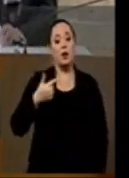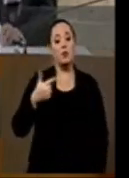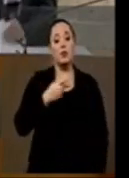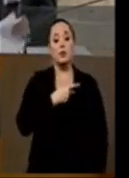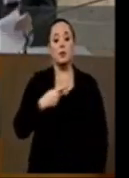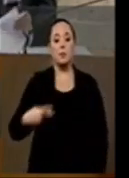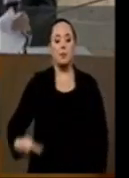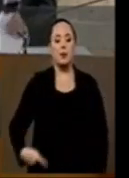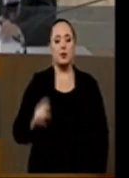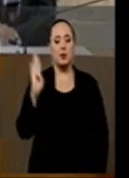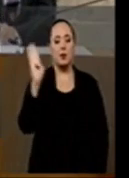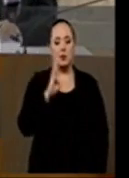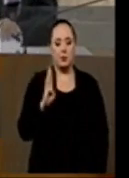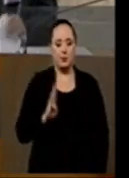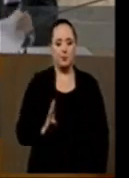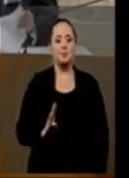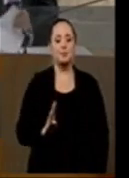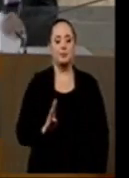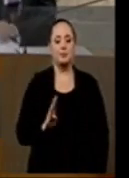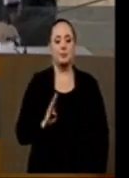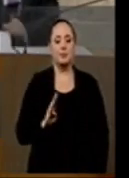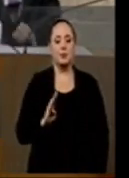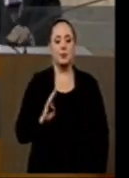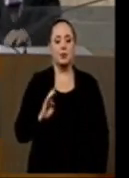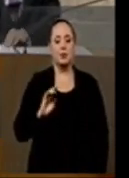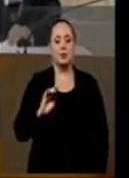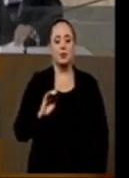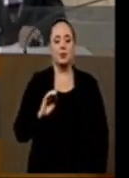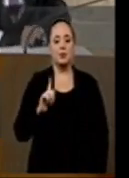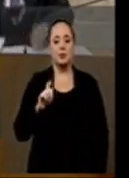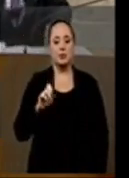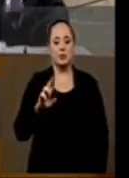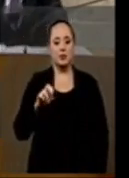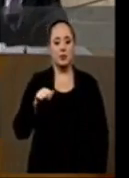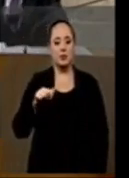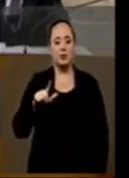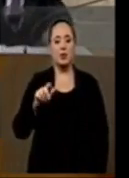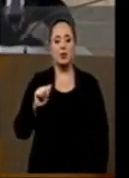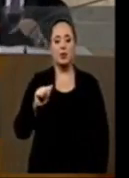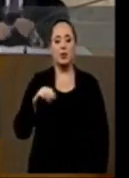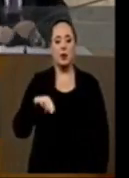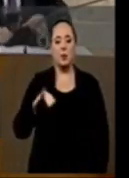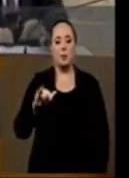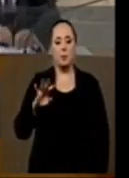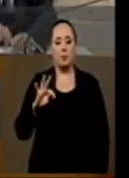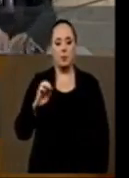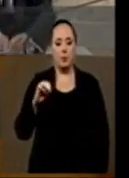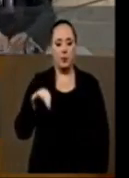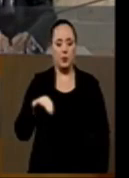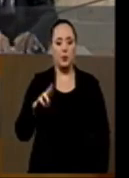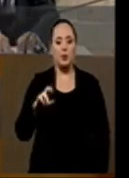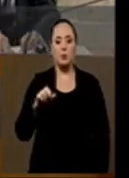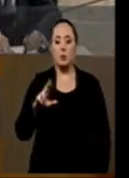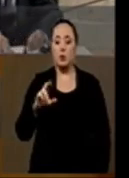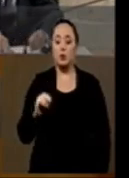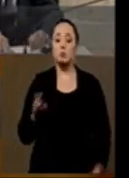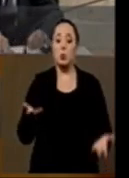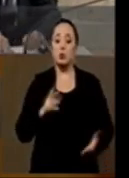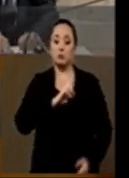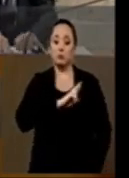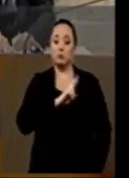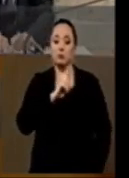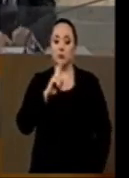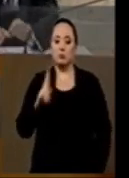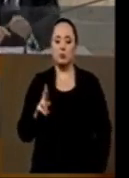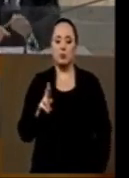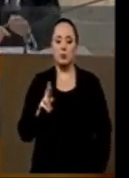presidente da república general de exército hamilton mourão neste ato representando o